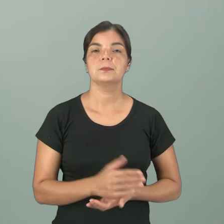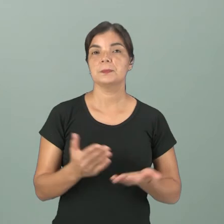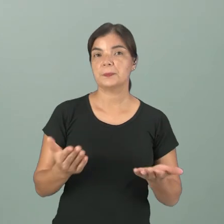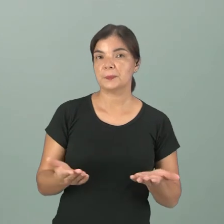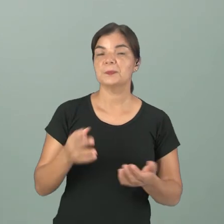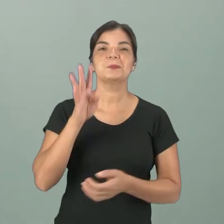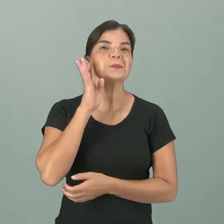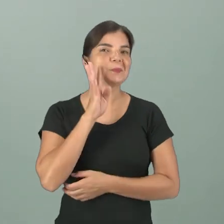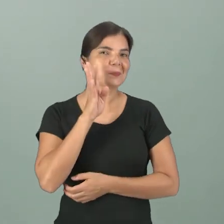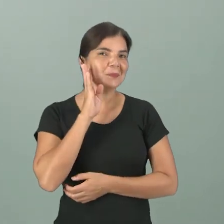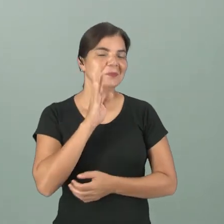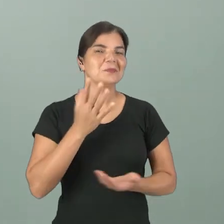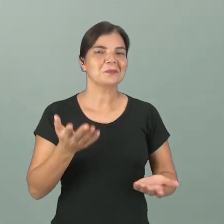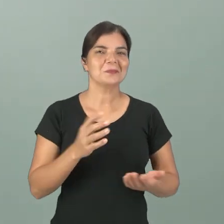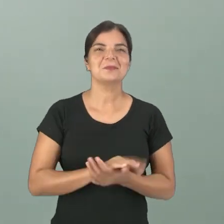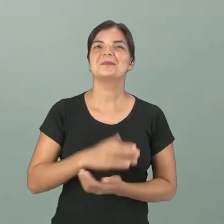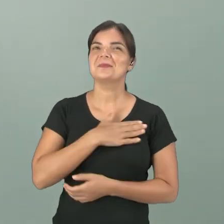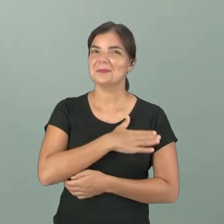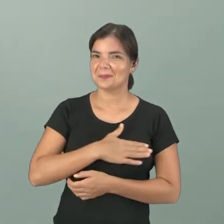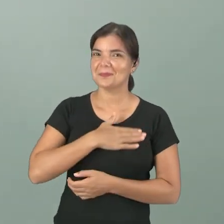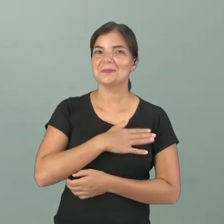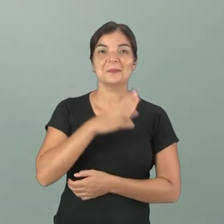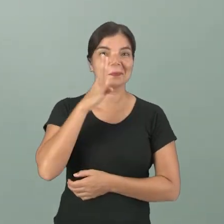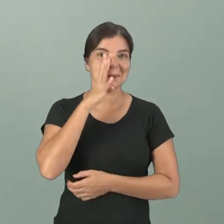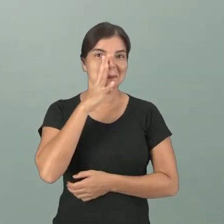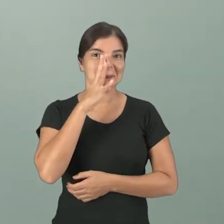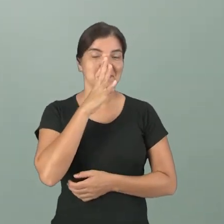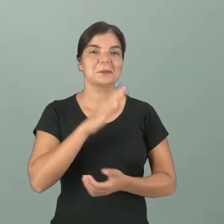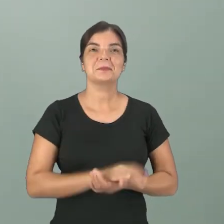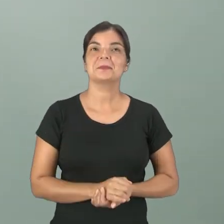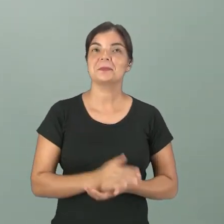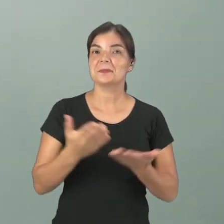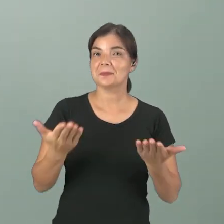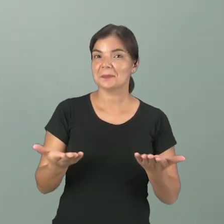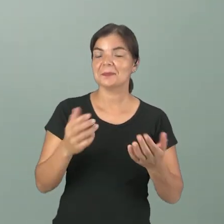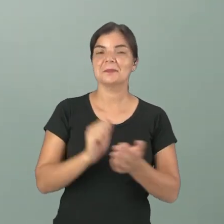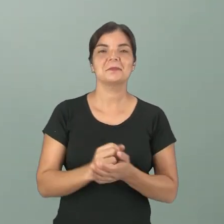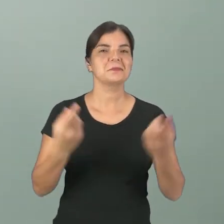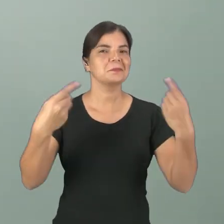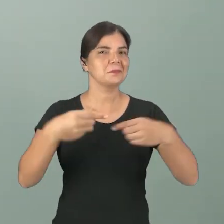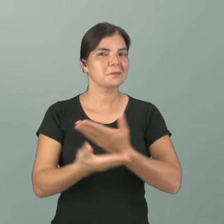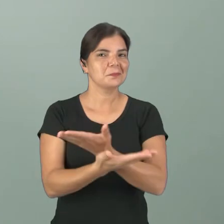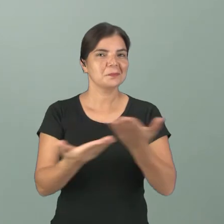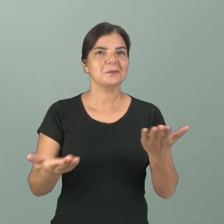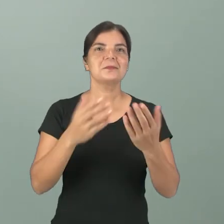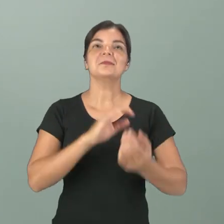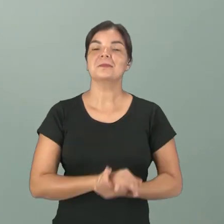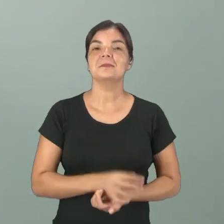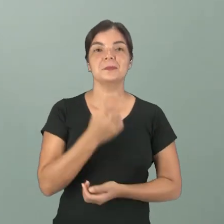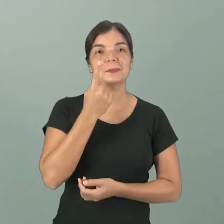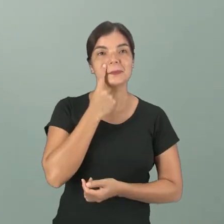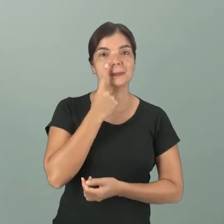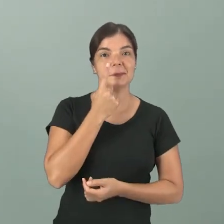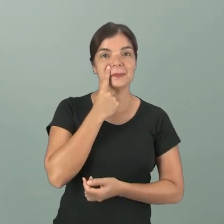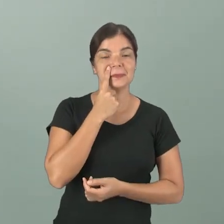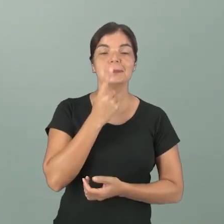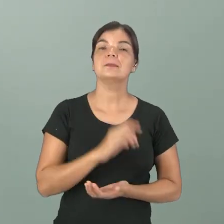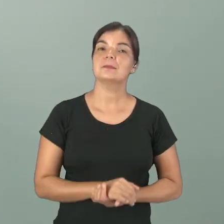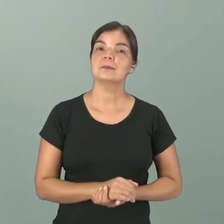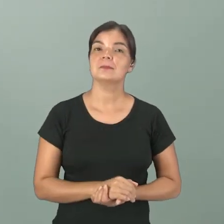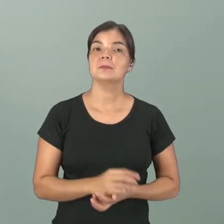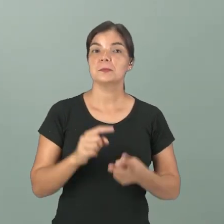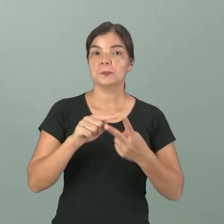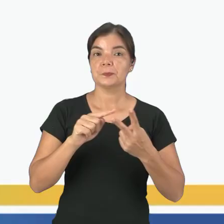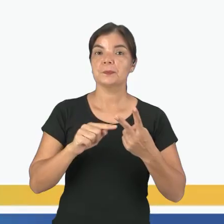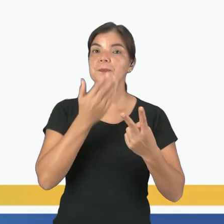Bem interessante, né, gente? Vocês gostaram de assistir? Agora eu vou deixar um desafio para vocês. Observe aqui na tela que eu